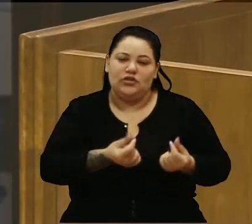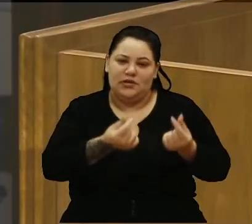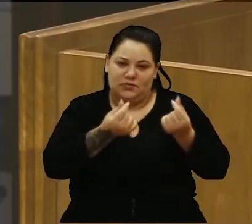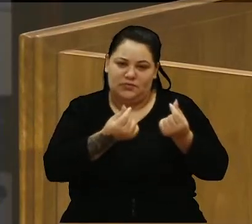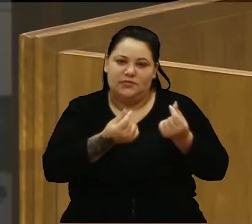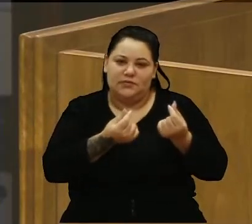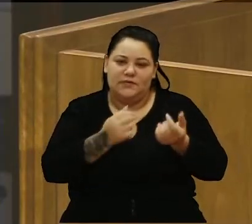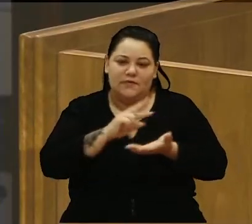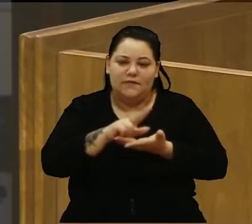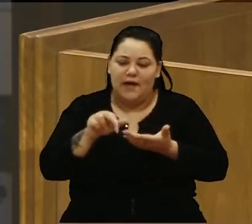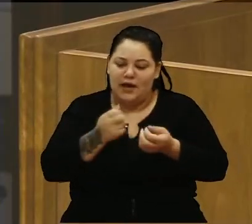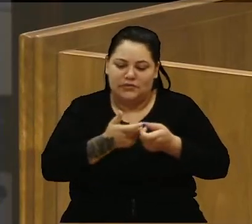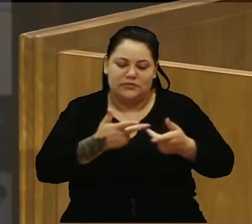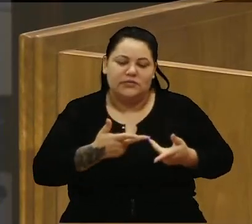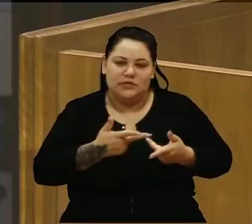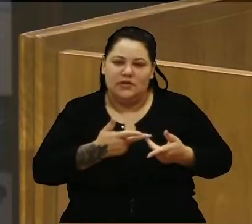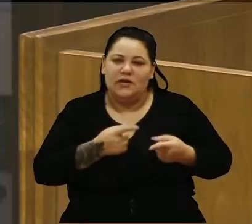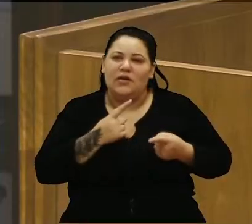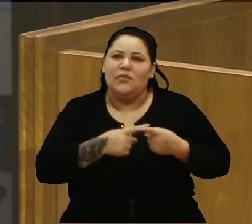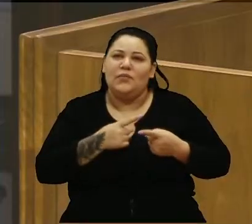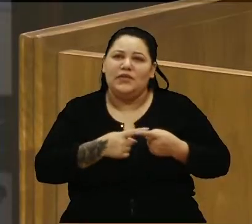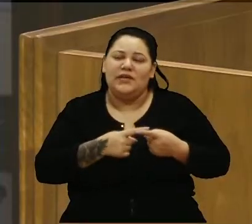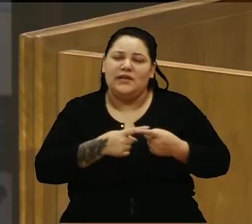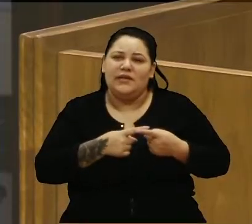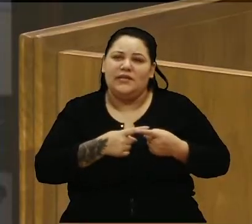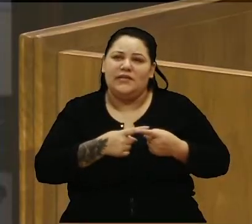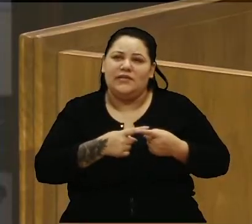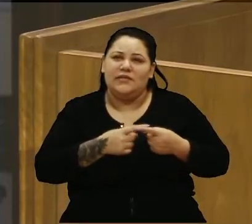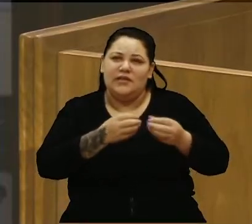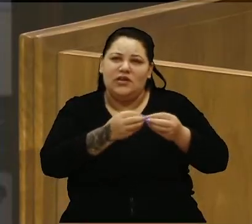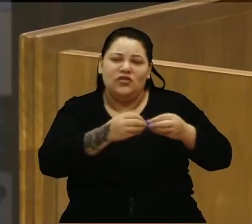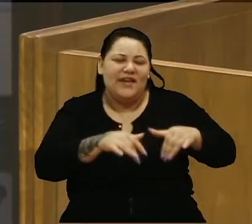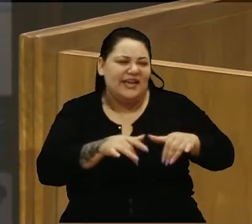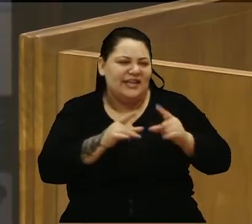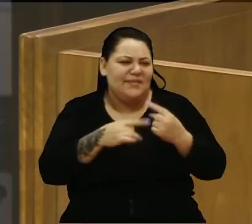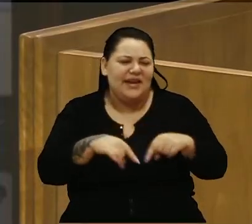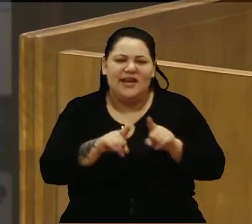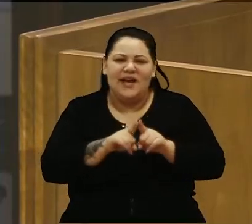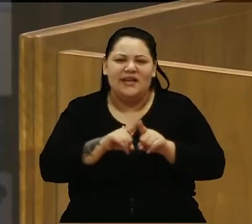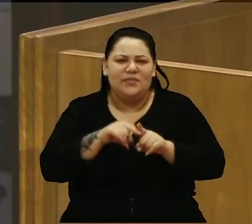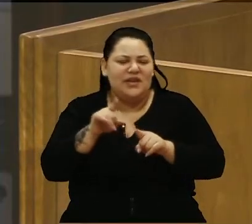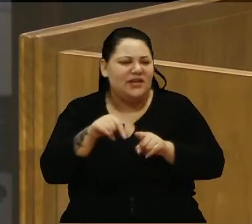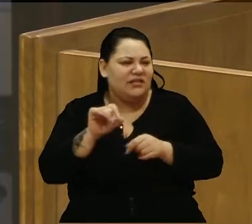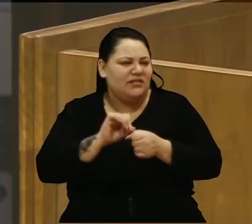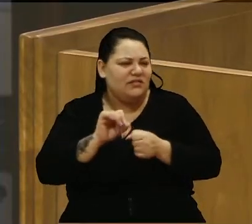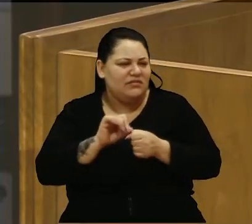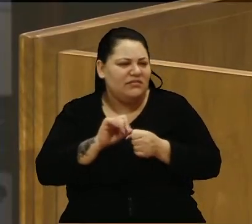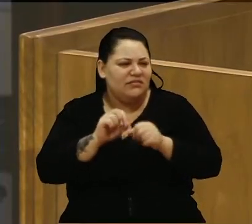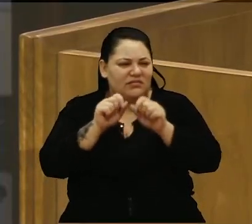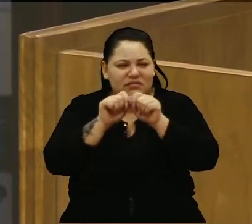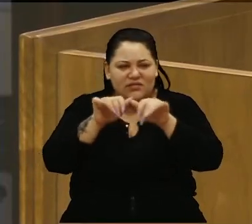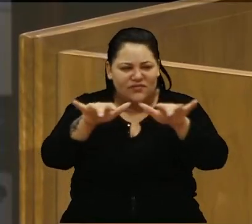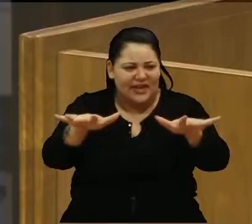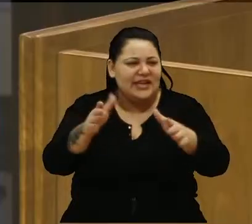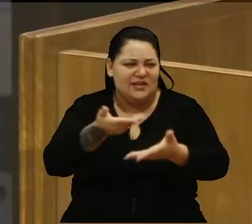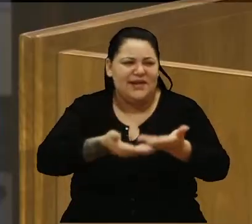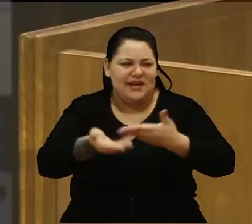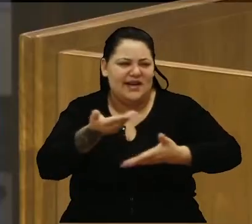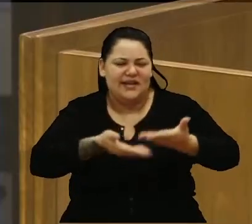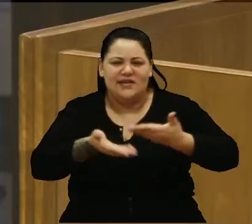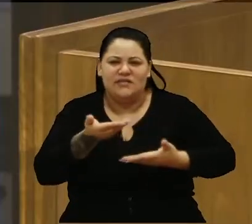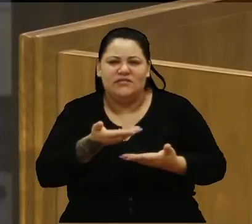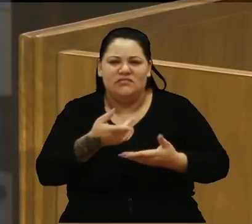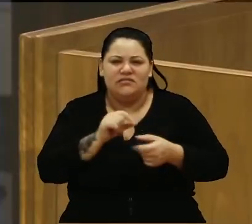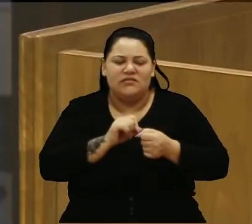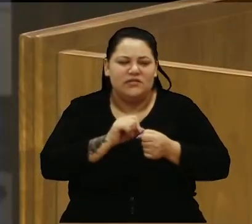série de coisas, porque é precarizar o trabalho quando se faz terceirizado ou compartilhado. Isso a gente fala e denuncia há